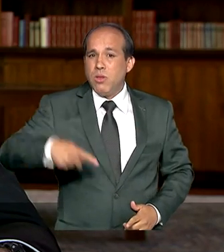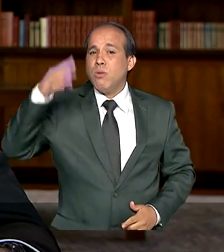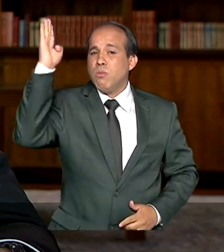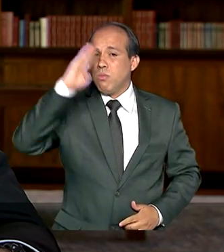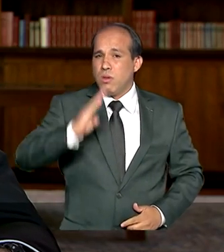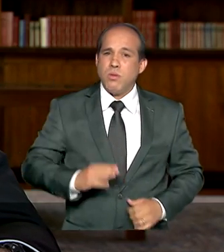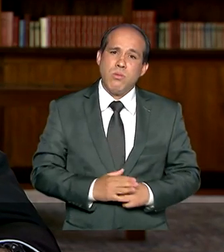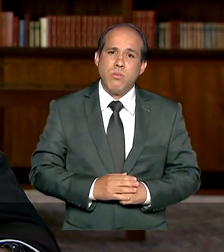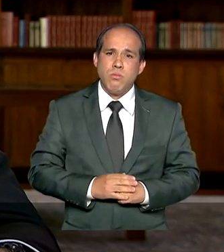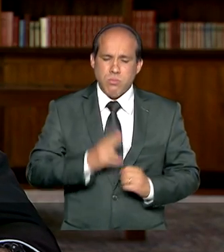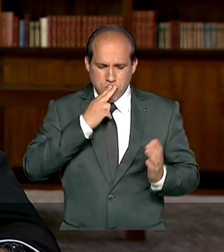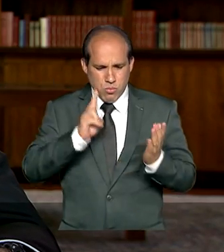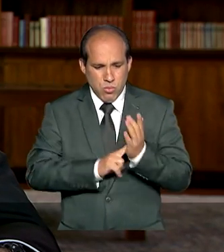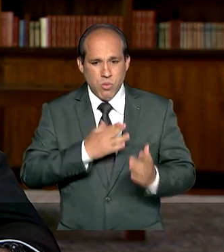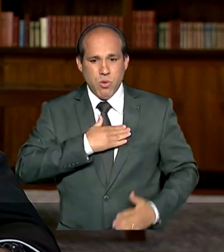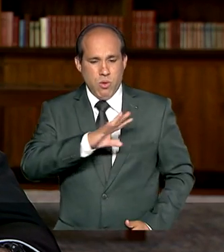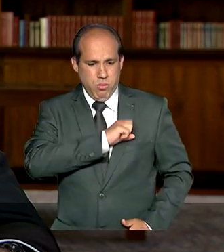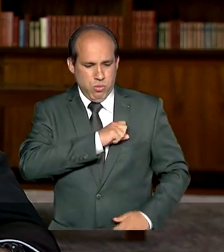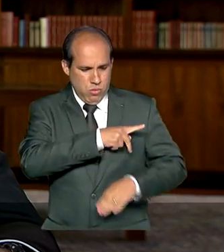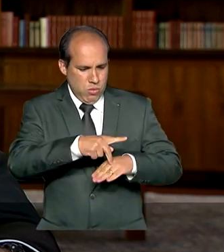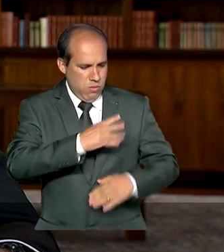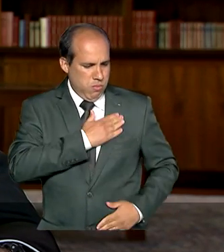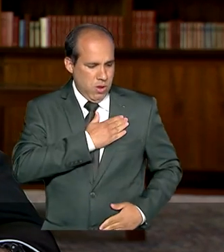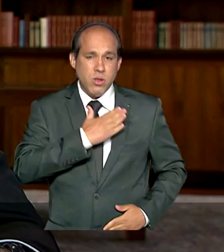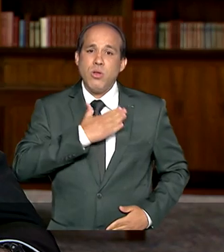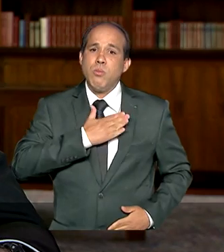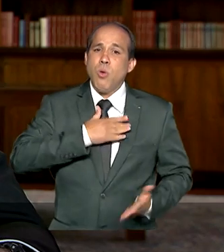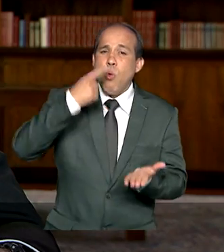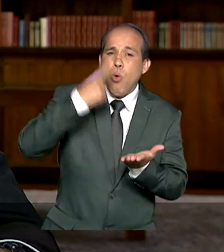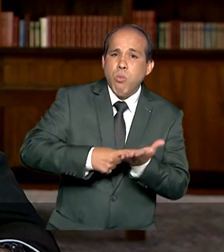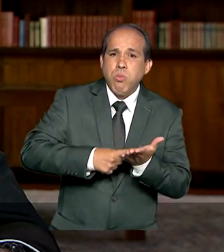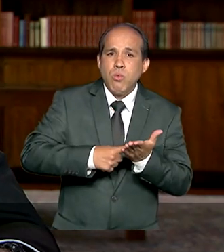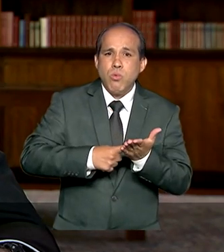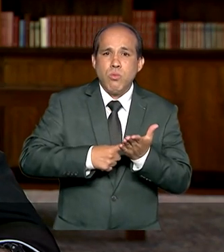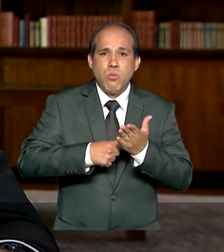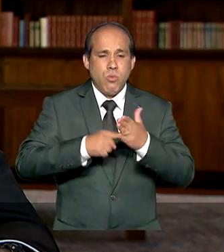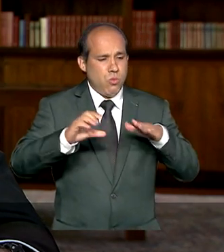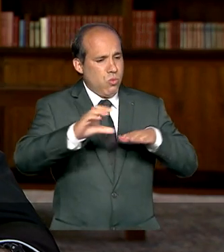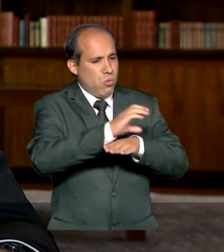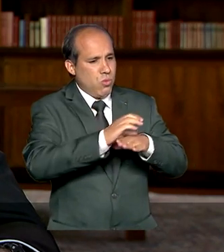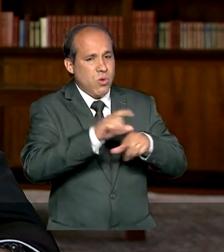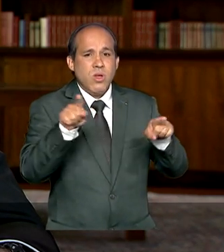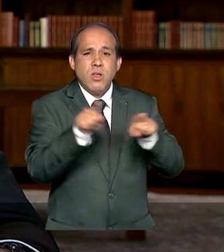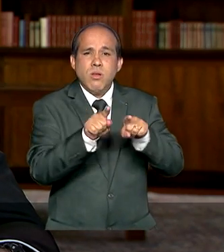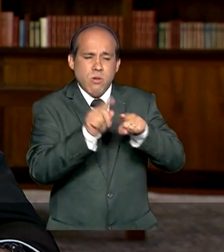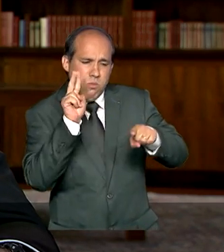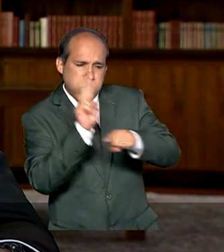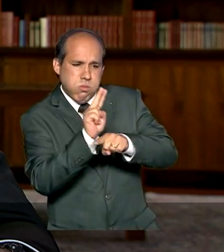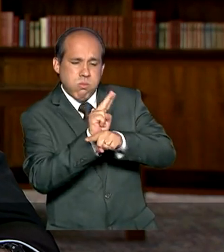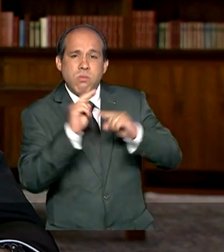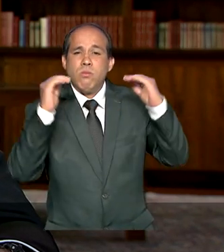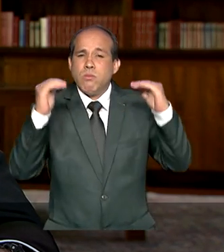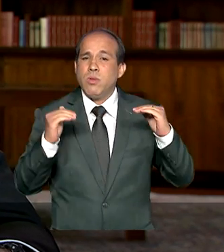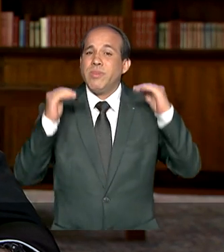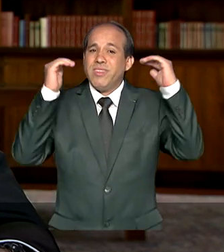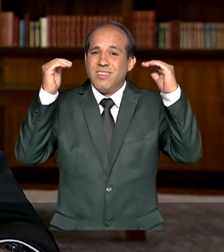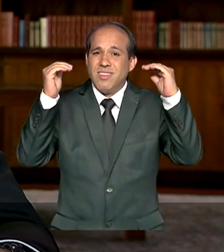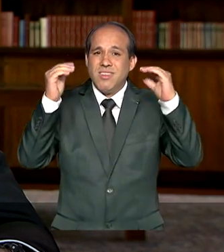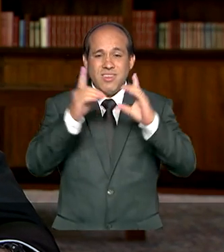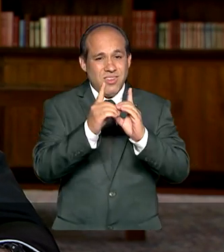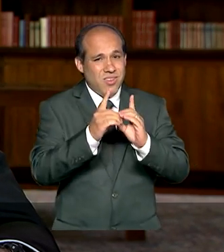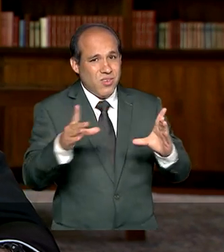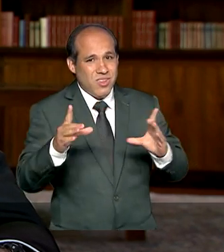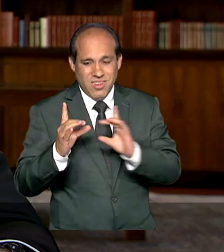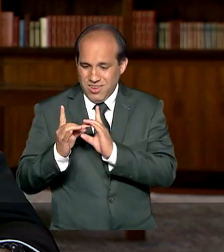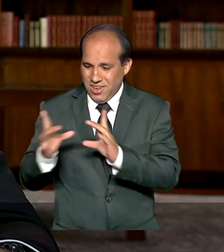presidente da república meu amor à Pátria e meu compromisso com a constituição e com a preservação da soberania e